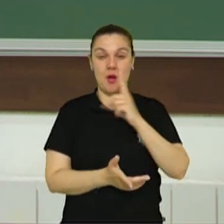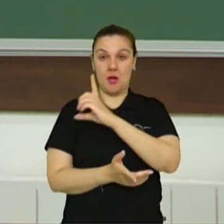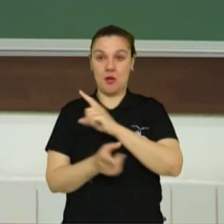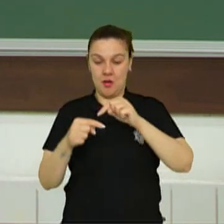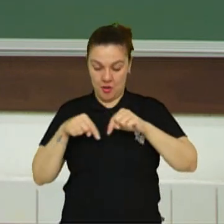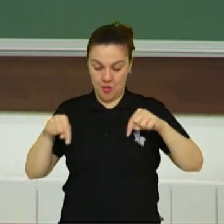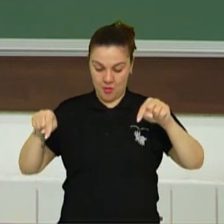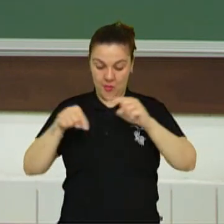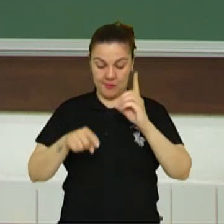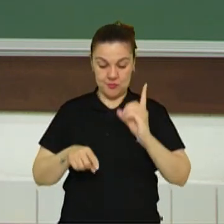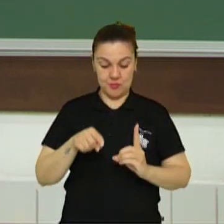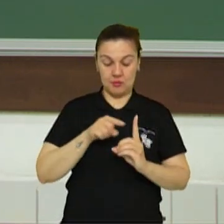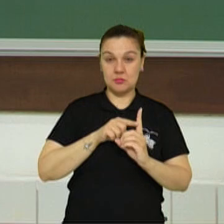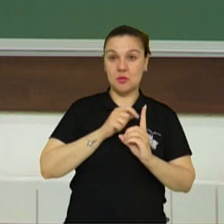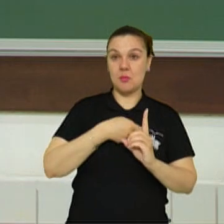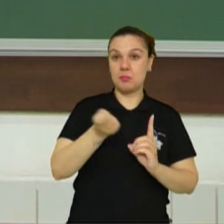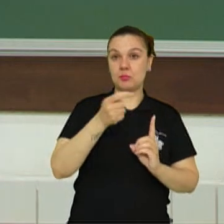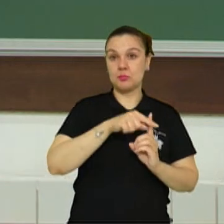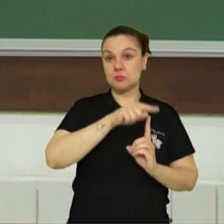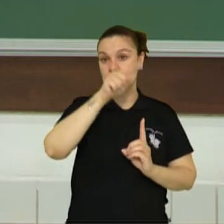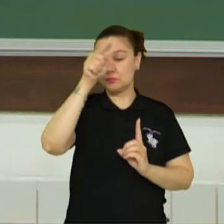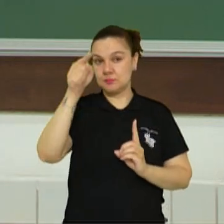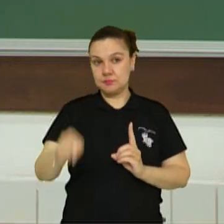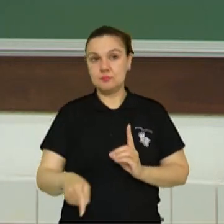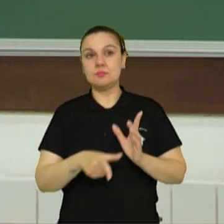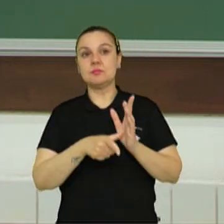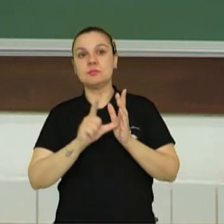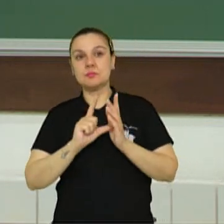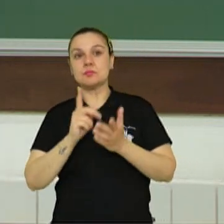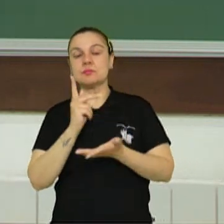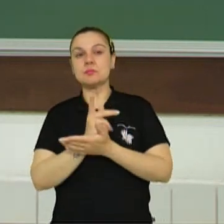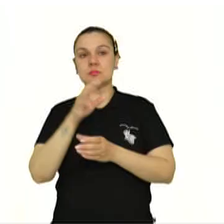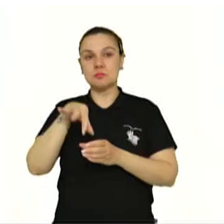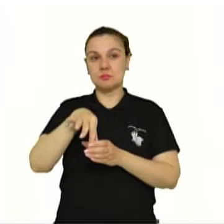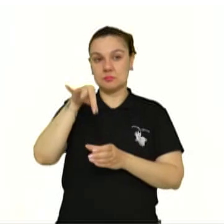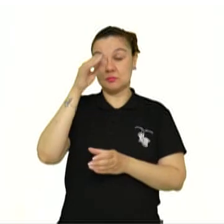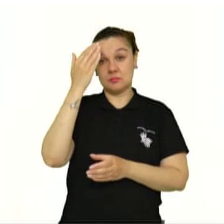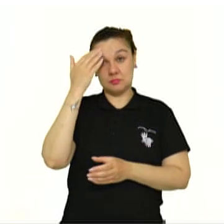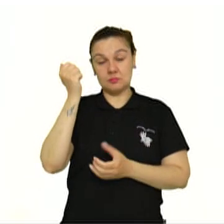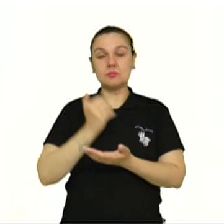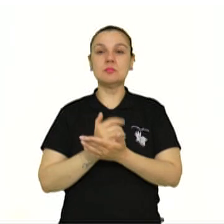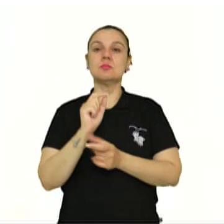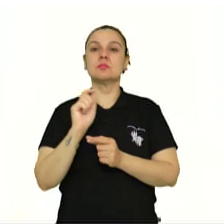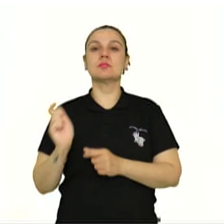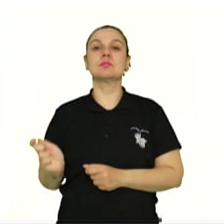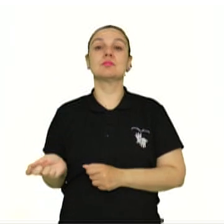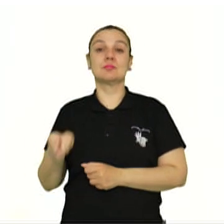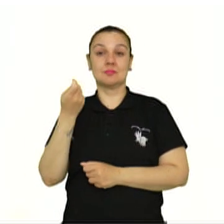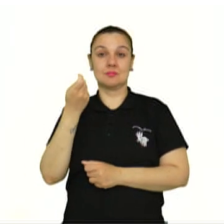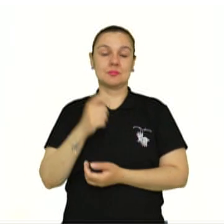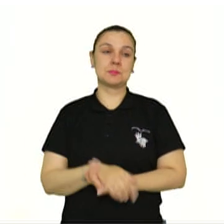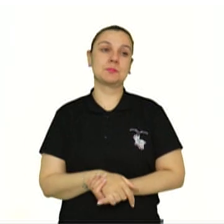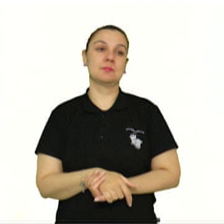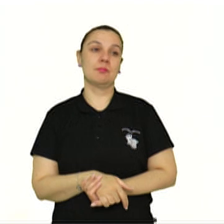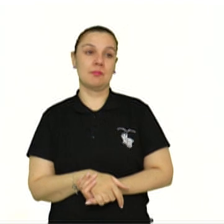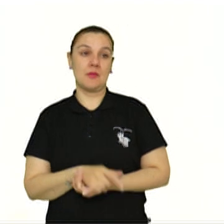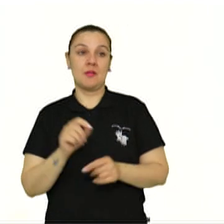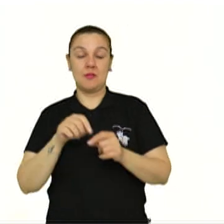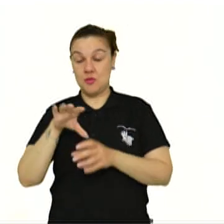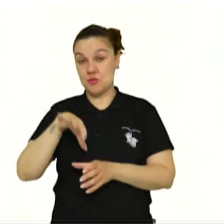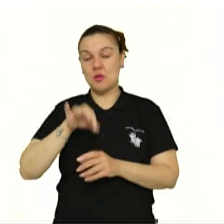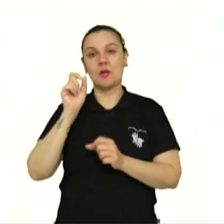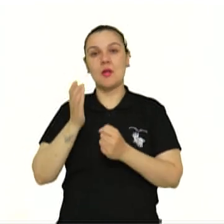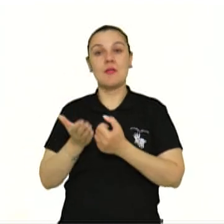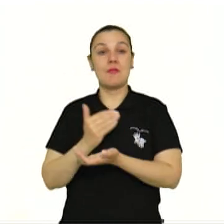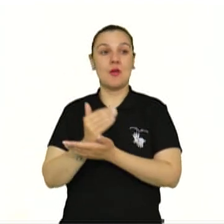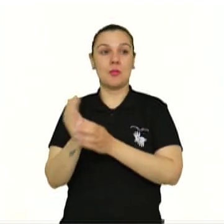da quadra e antes do início de cada partida é realizado um sorteio para definir quem vai começar servindo. Tá? Então é feito o sorteio, então quem